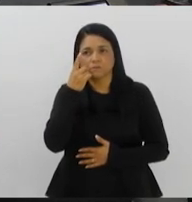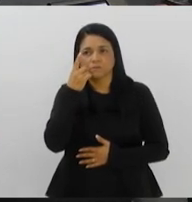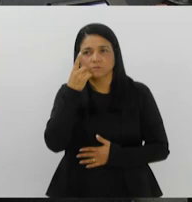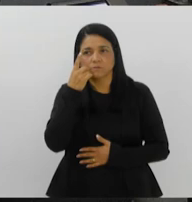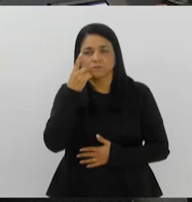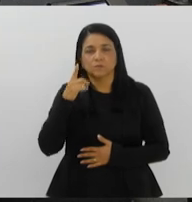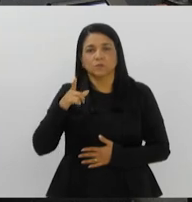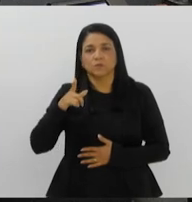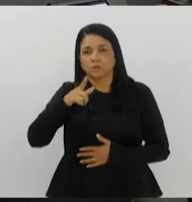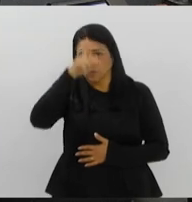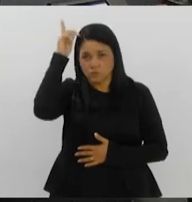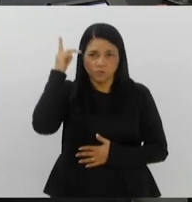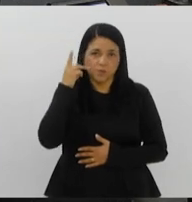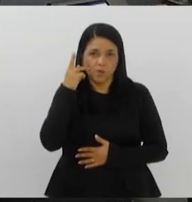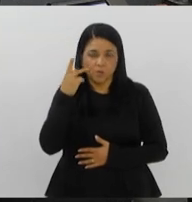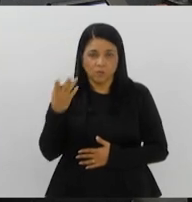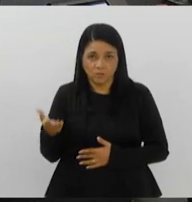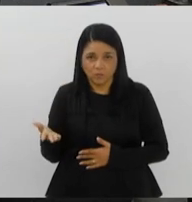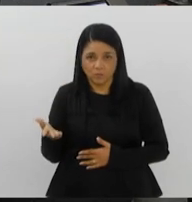Luiz Paulo,